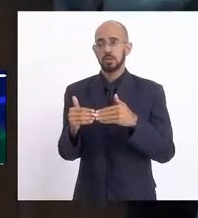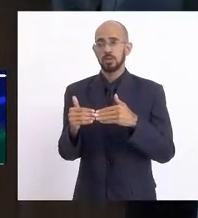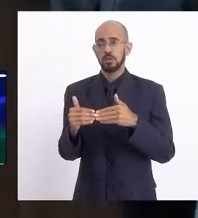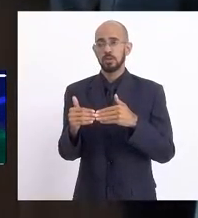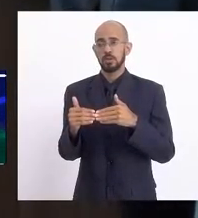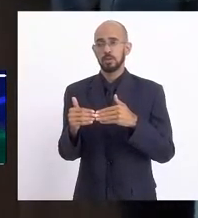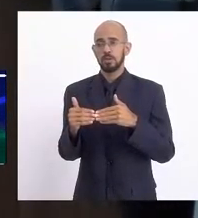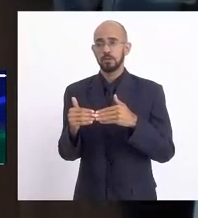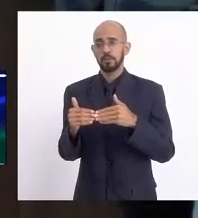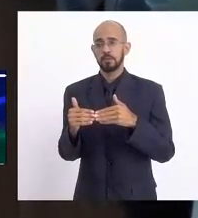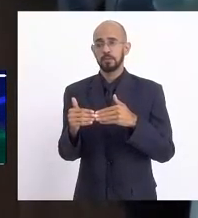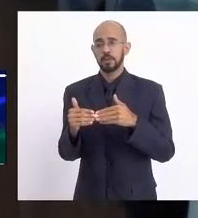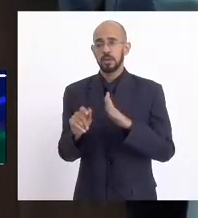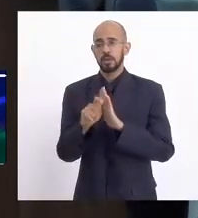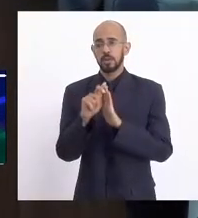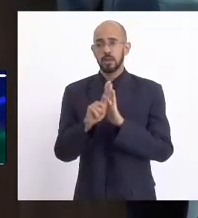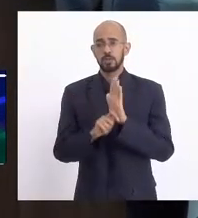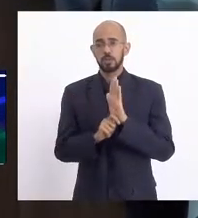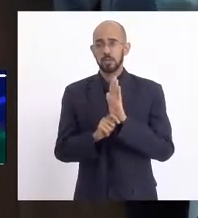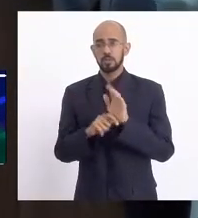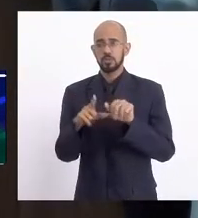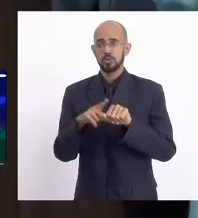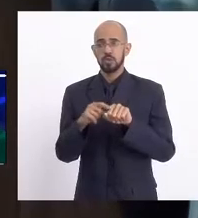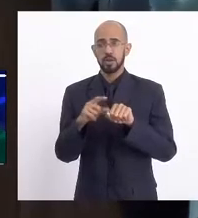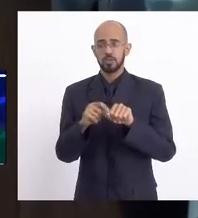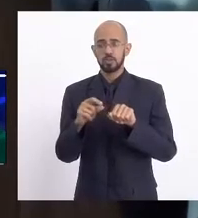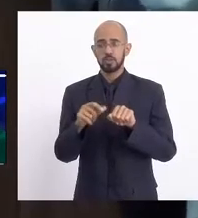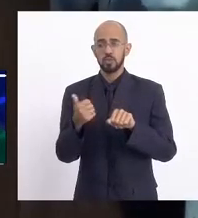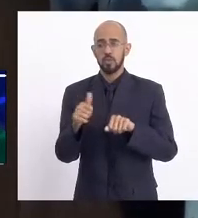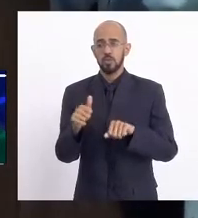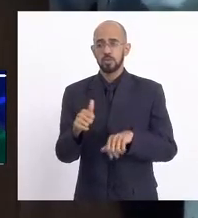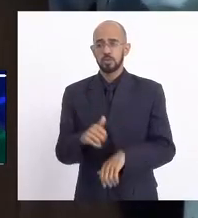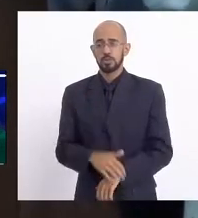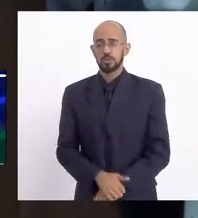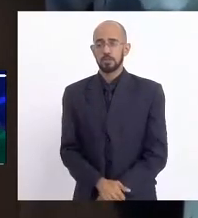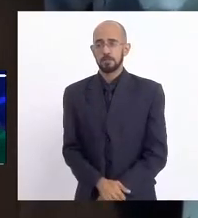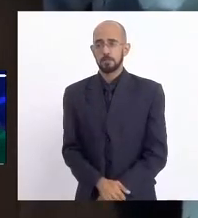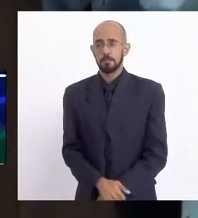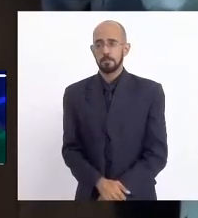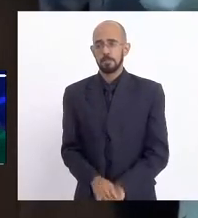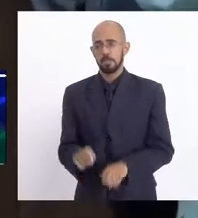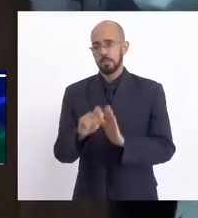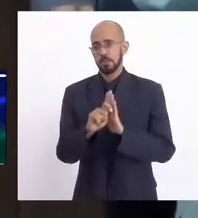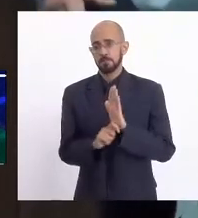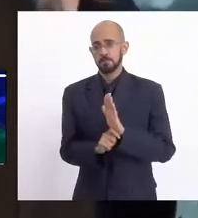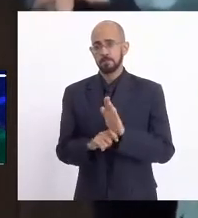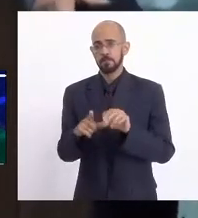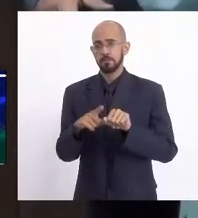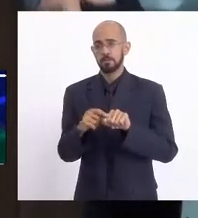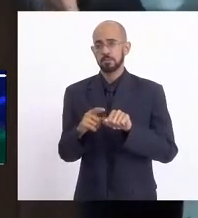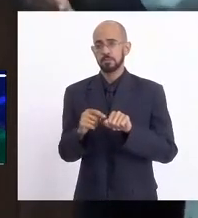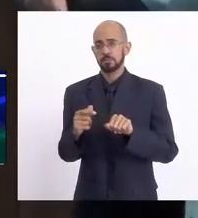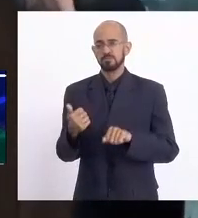texto como artigo 11. Está no texto como artigo